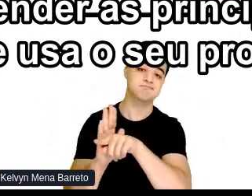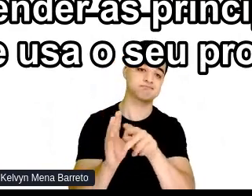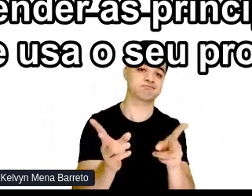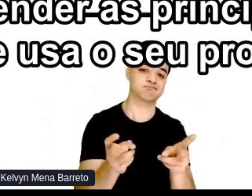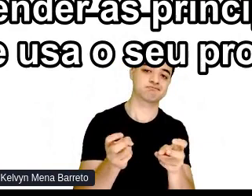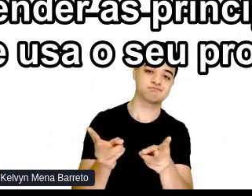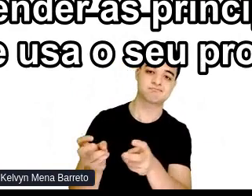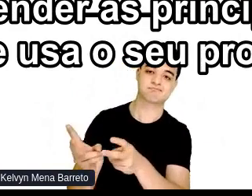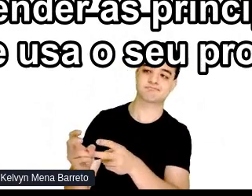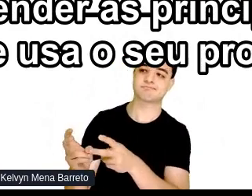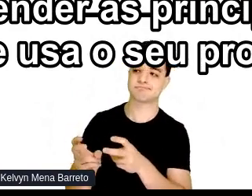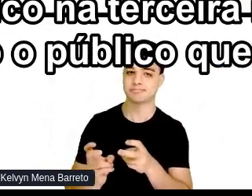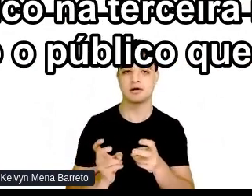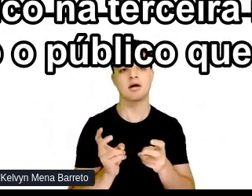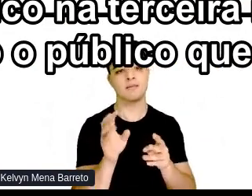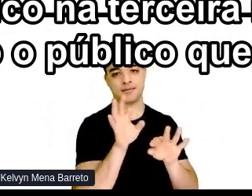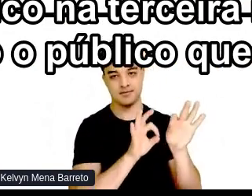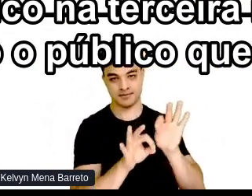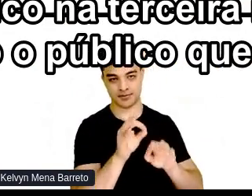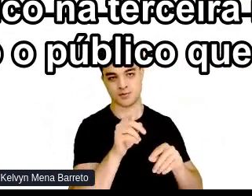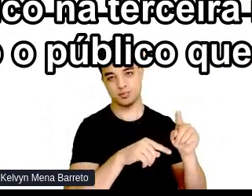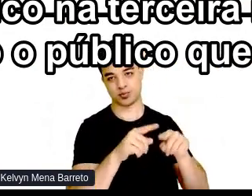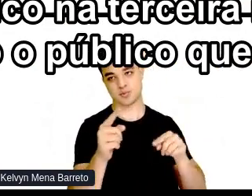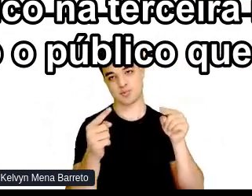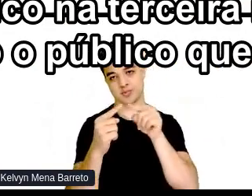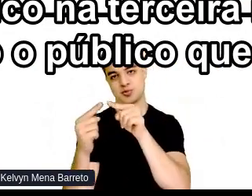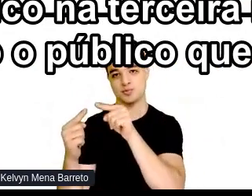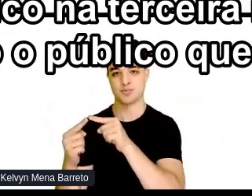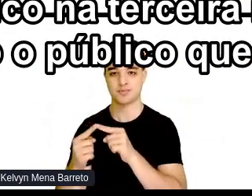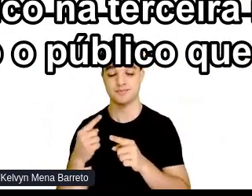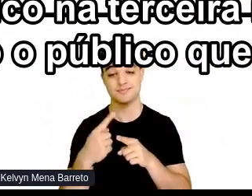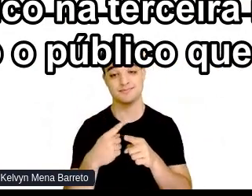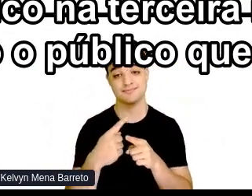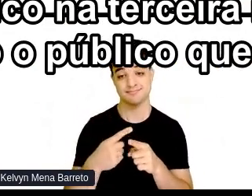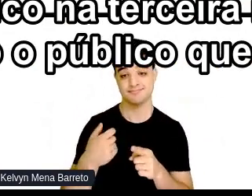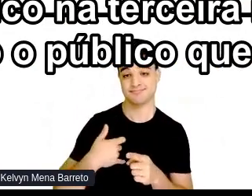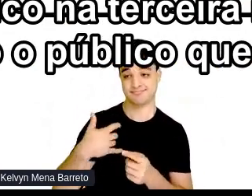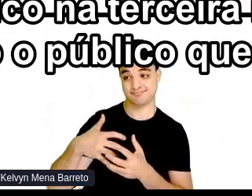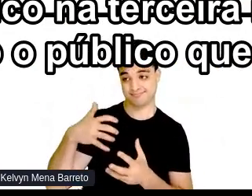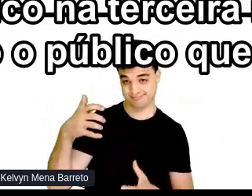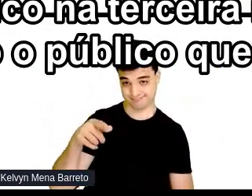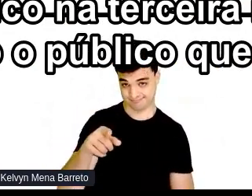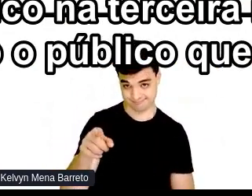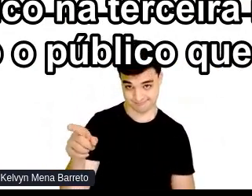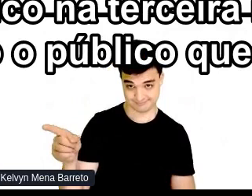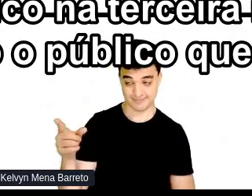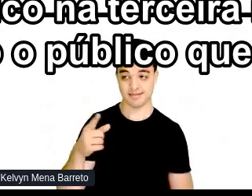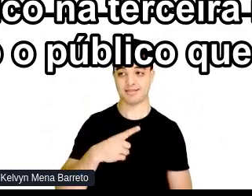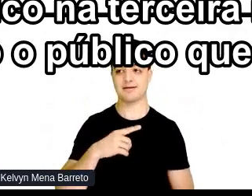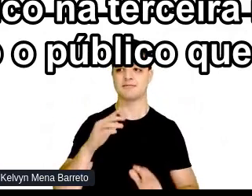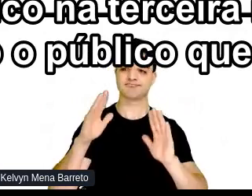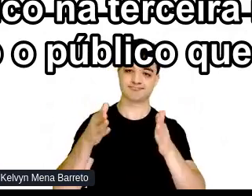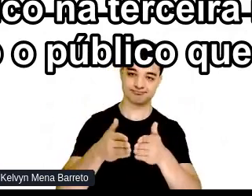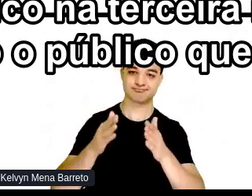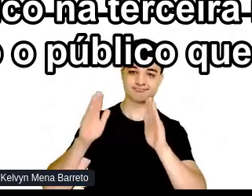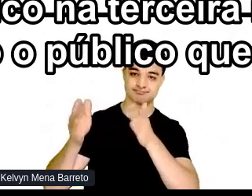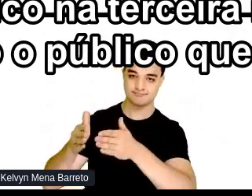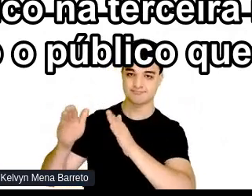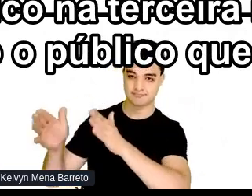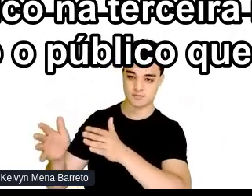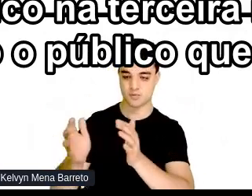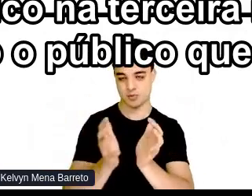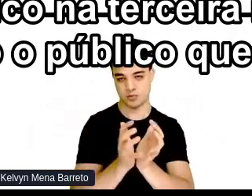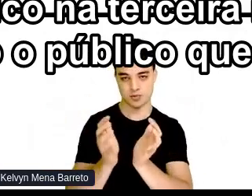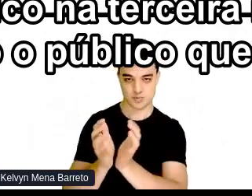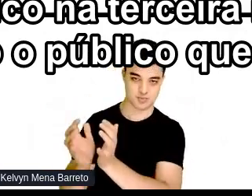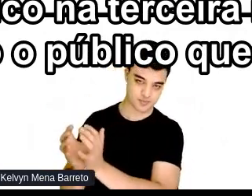A gente viu aqui que, principalmente em relação à visão das marcas, que tem muitos produtos que não estão alinhados ali com o público